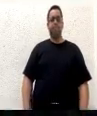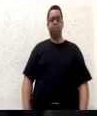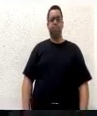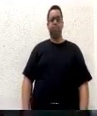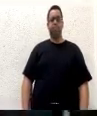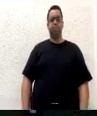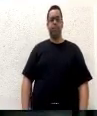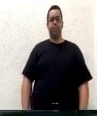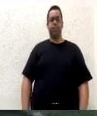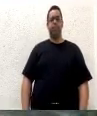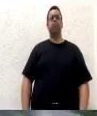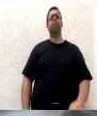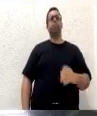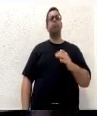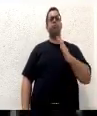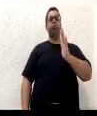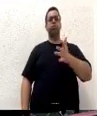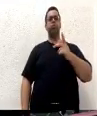nossa primeira